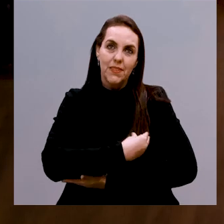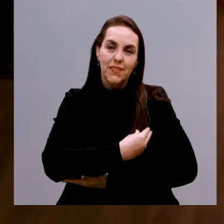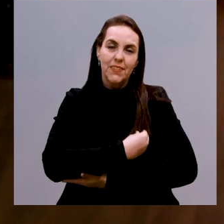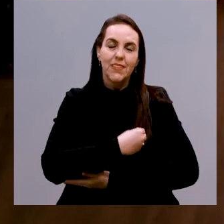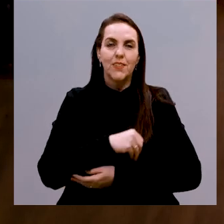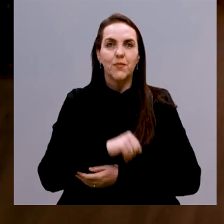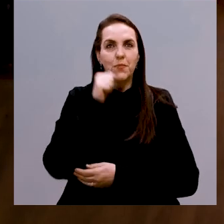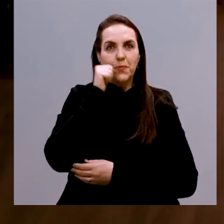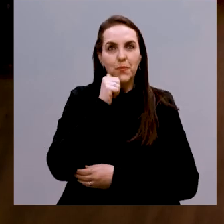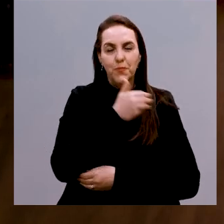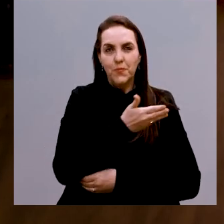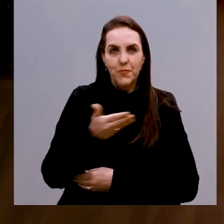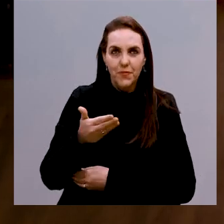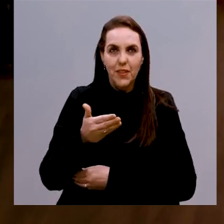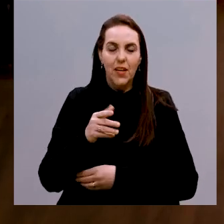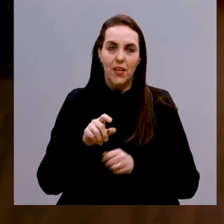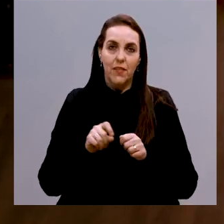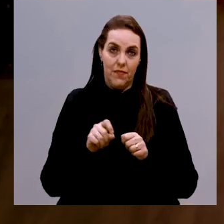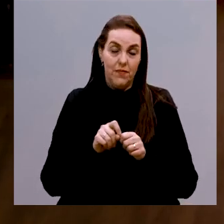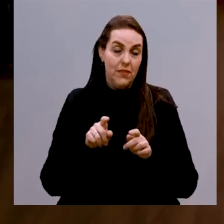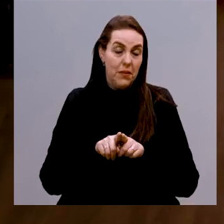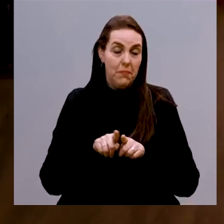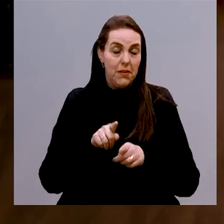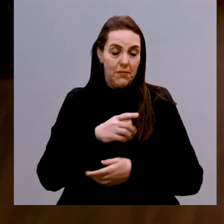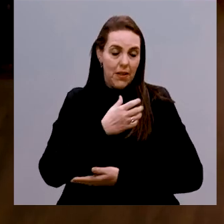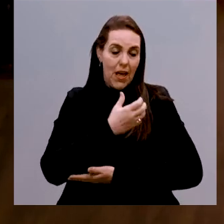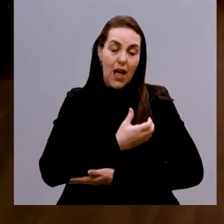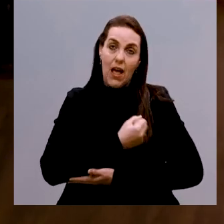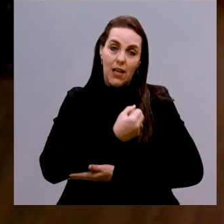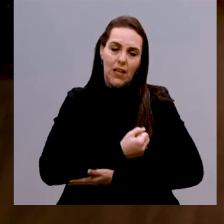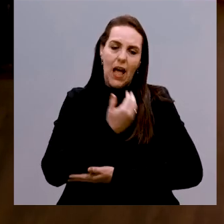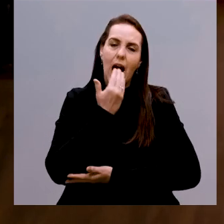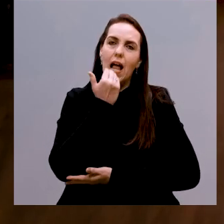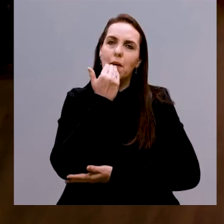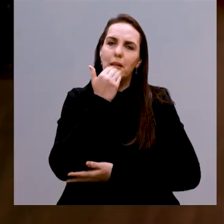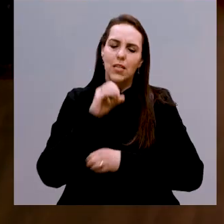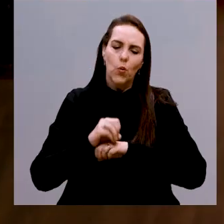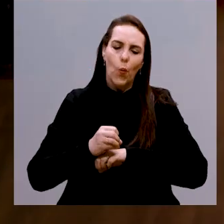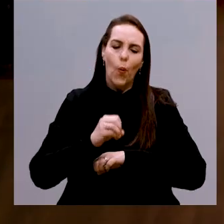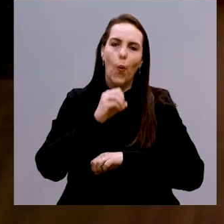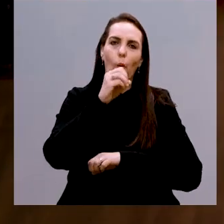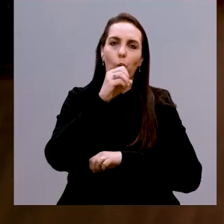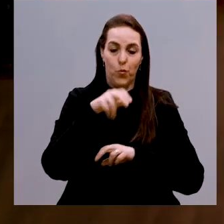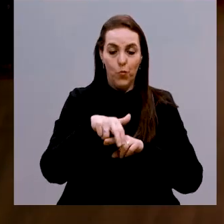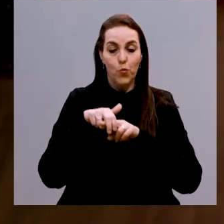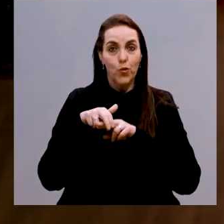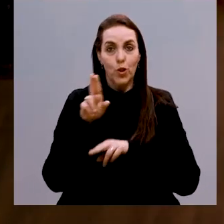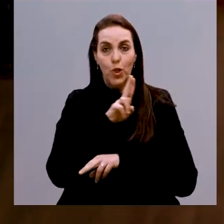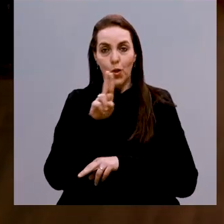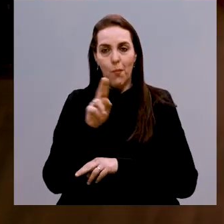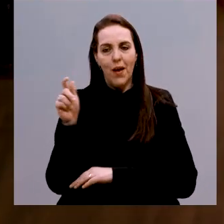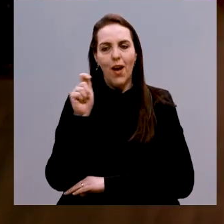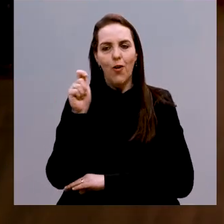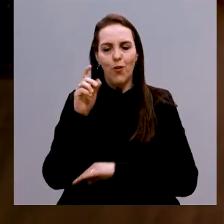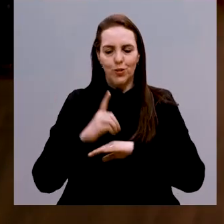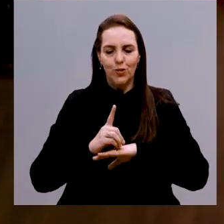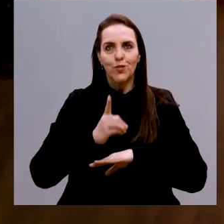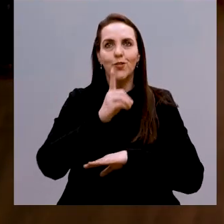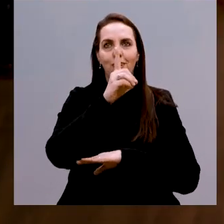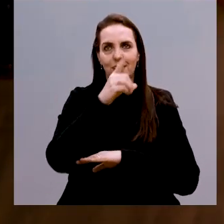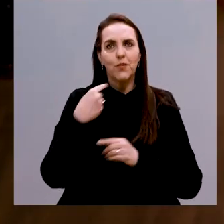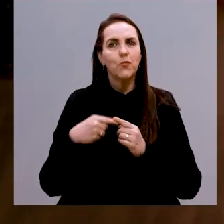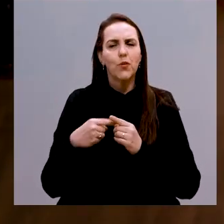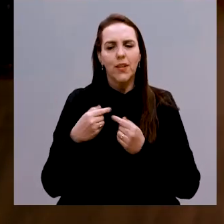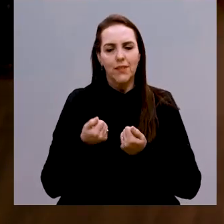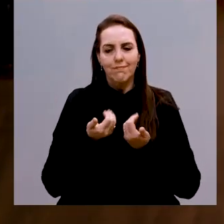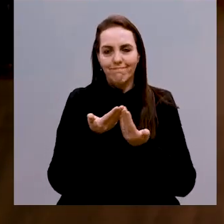às mulheres a produzirem o seu alimento ouro, por isso o Agosto Dourado, né? E também amamentarem suas crianças e